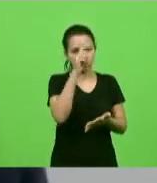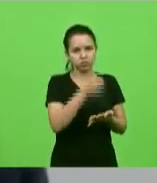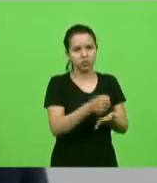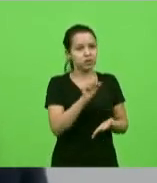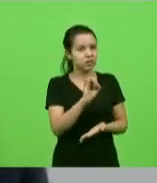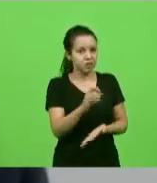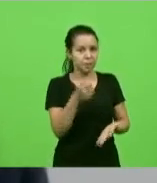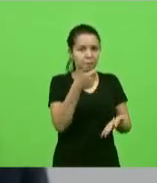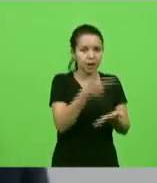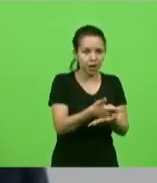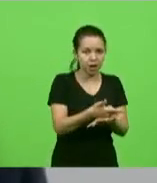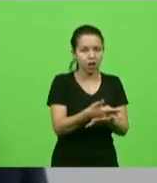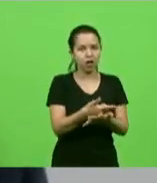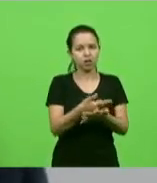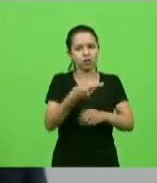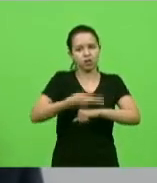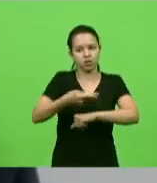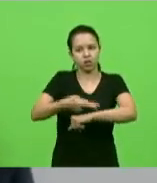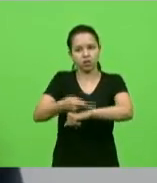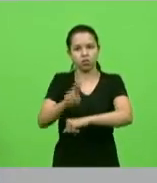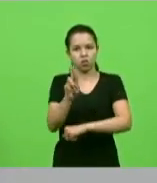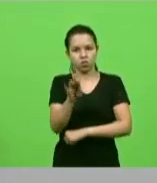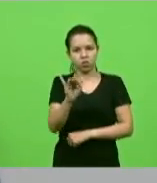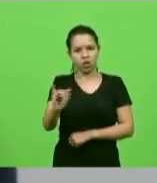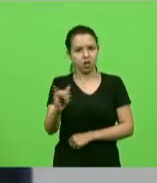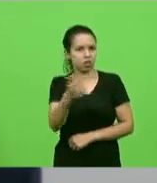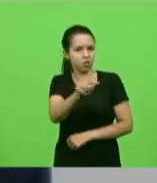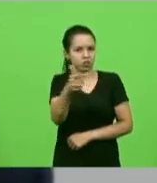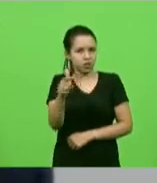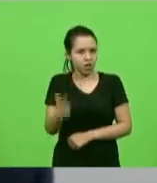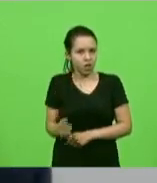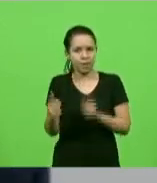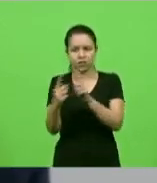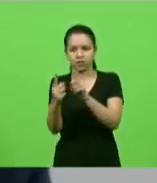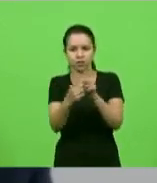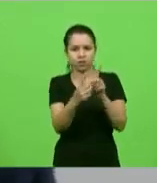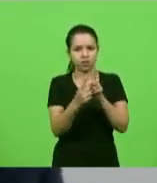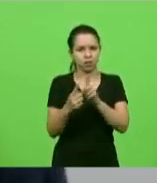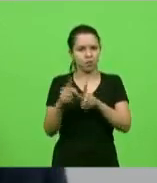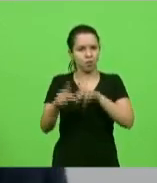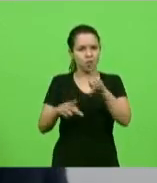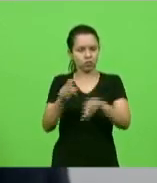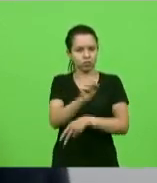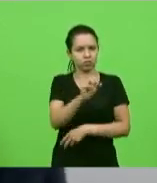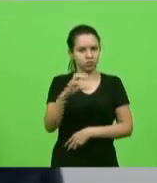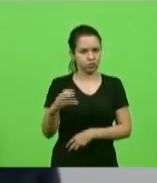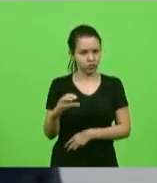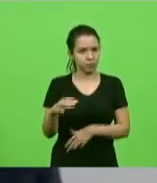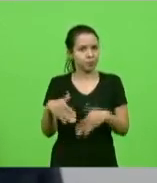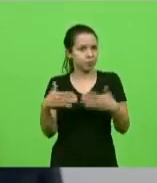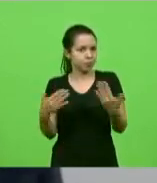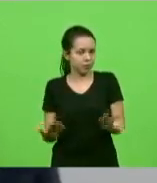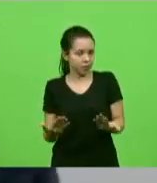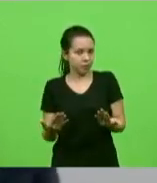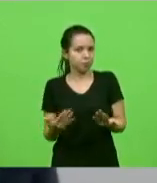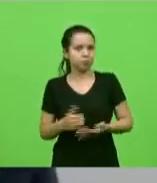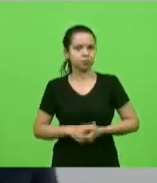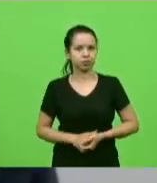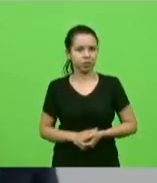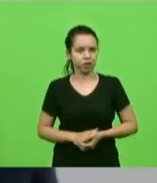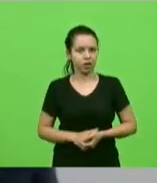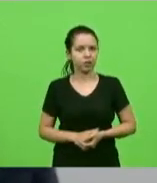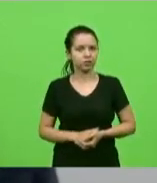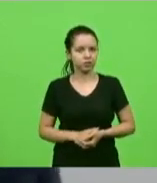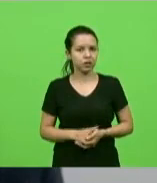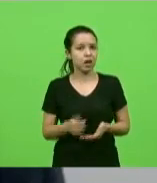você não vai ter os leitos de UTI suficientes para atender a população de Santa Catarina. Então, a noção de que a crise às